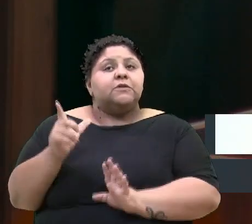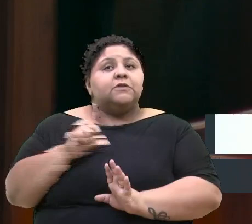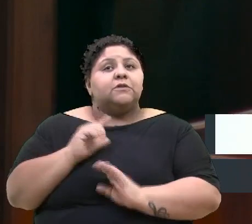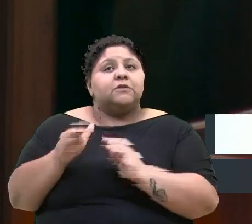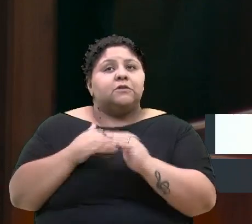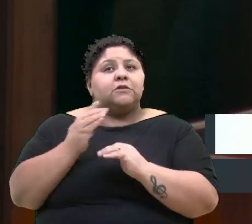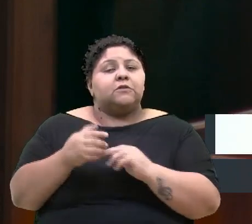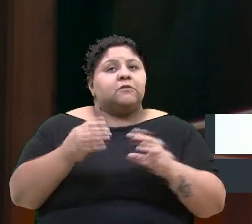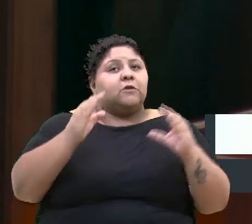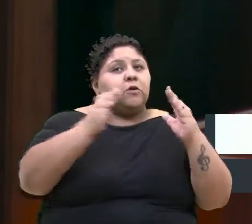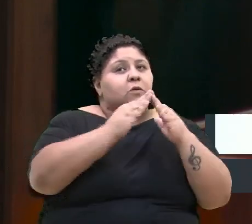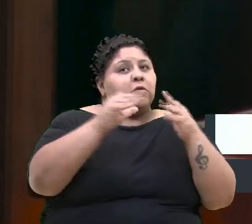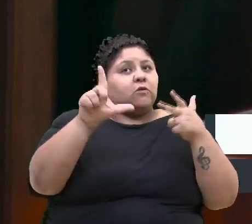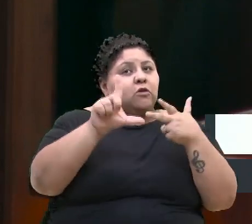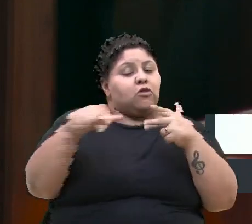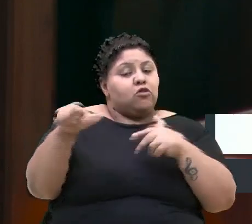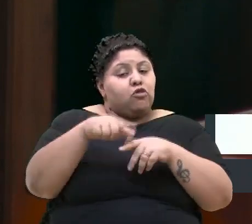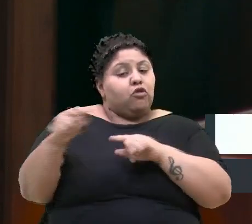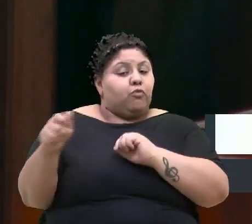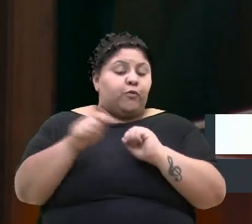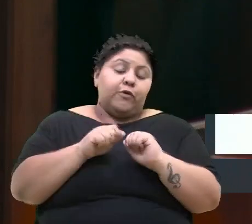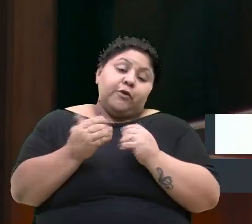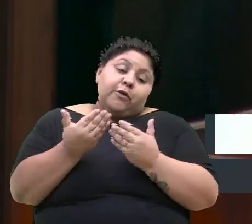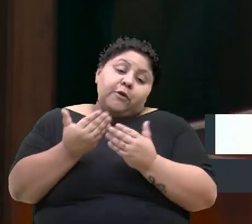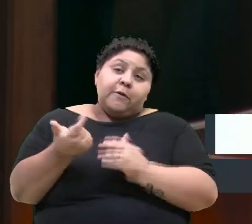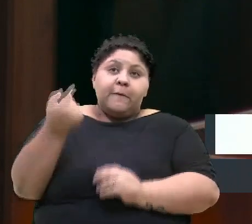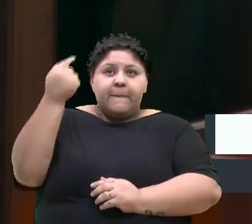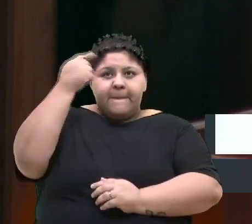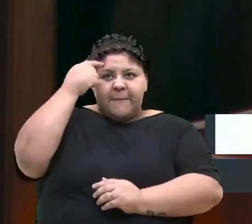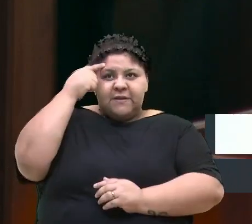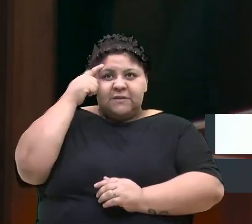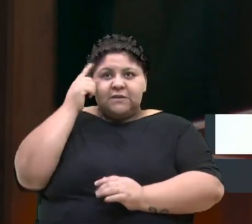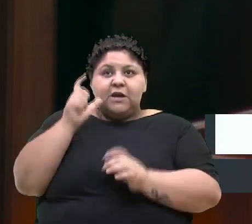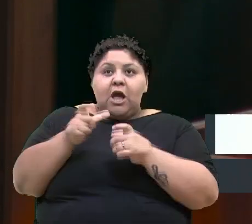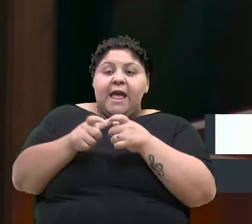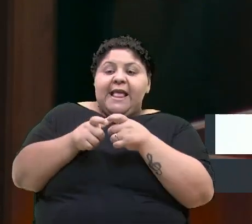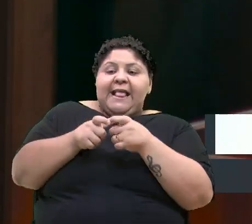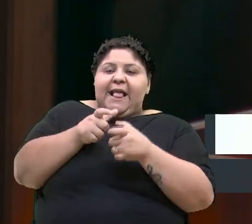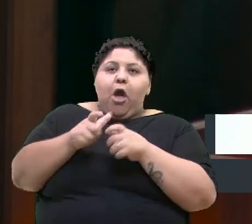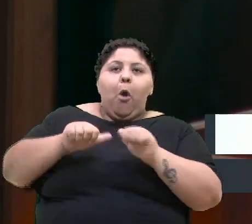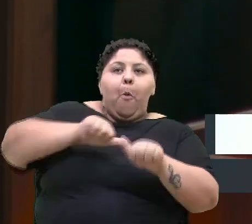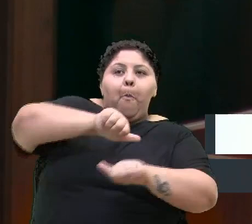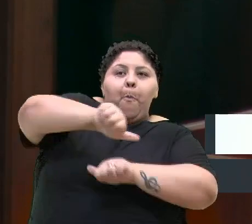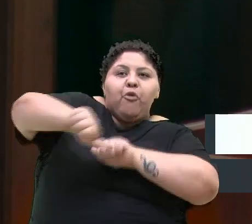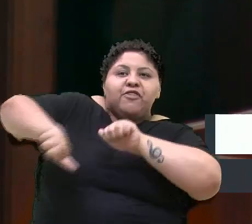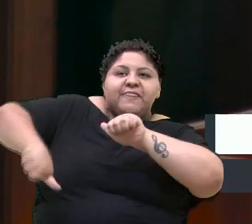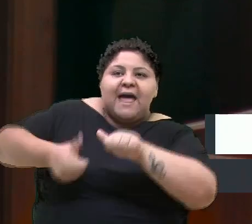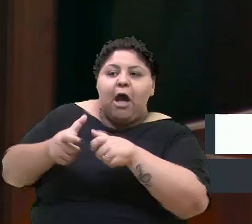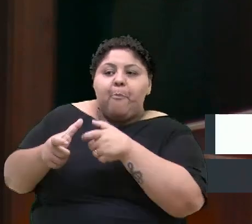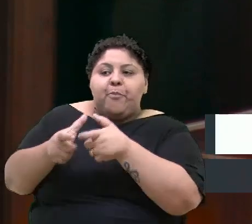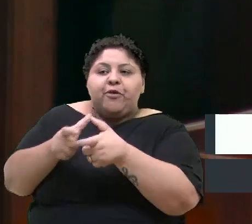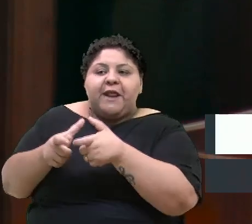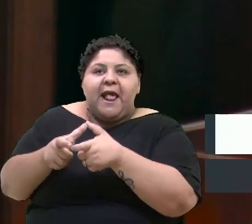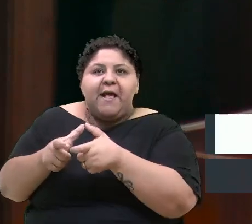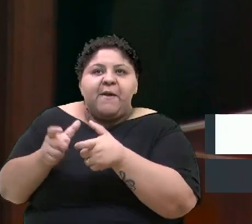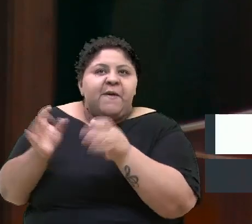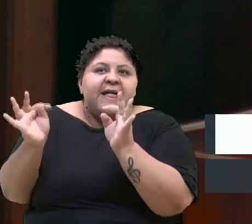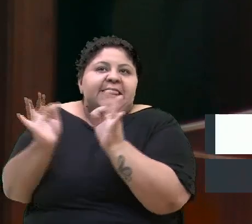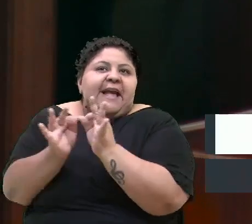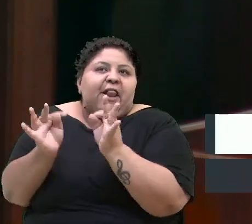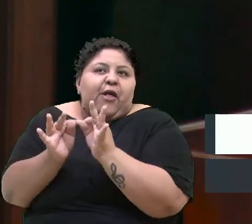Casa Legislativa, nós poderíamos talvez pensar em gamificar alguma coisa da nossa casa, do ponto de vista